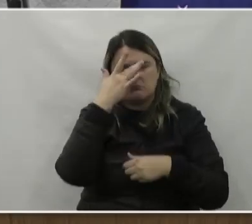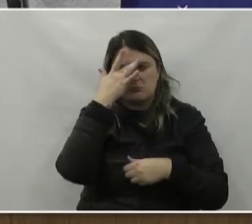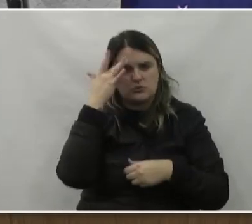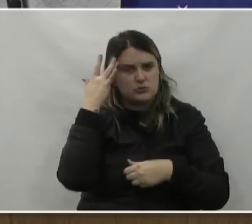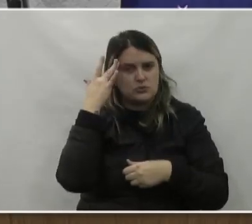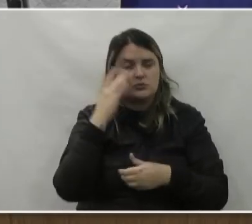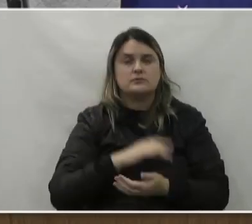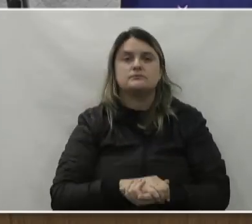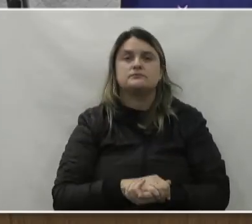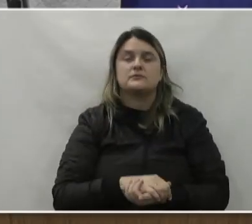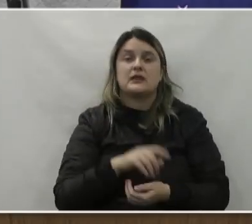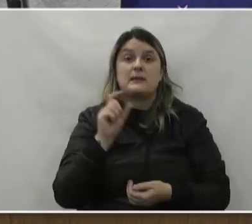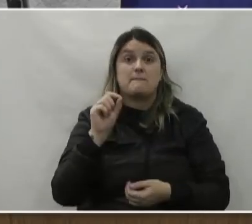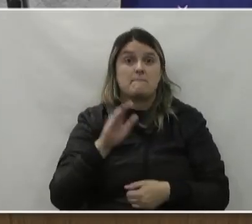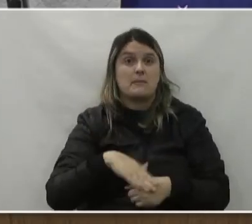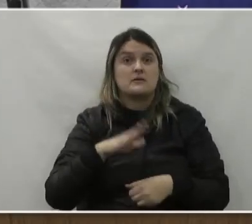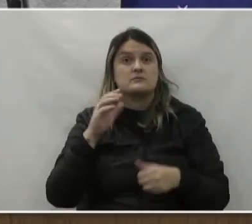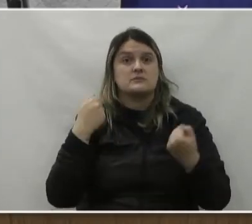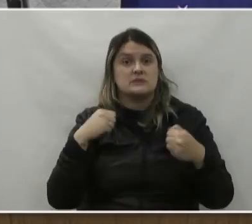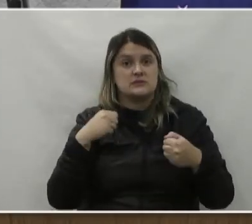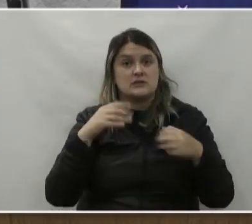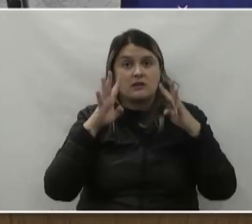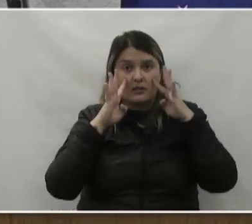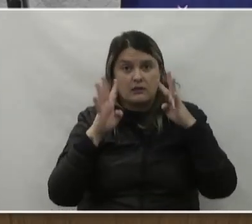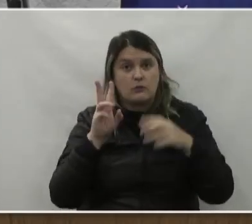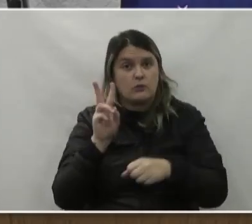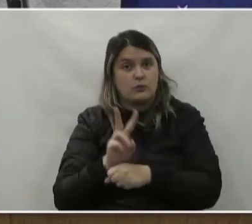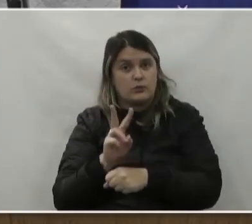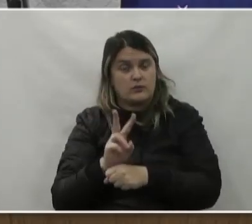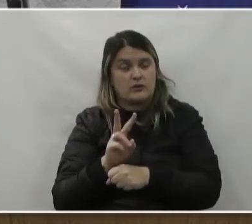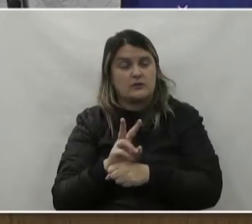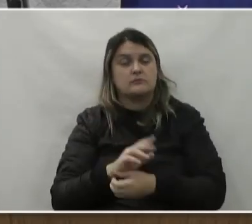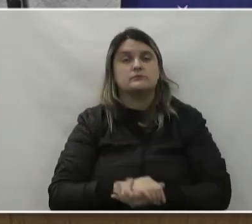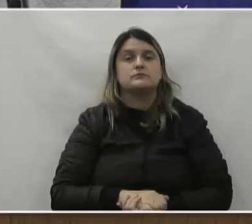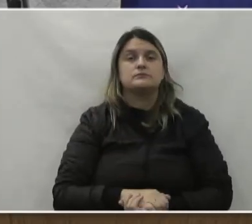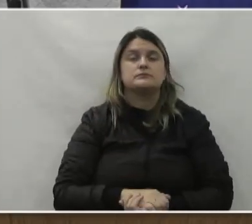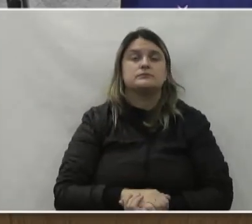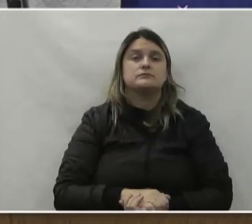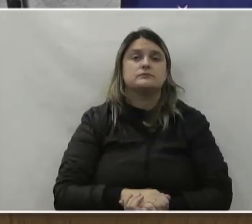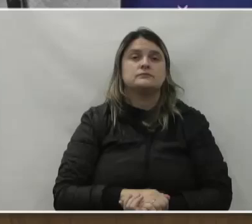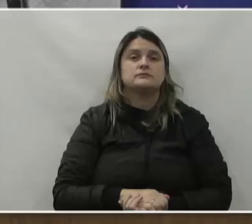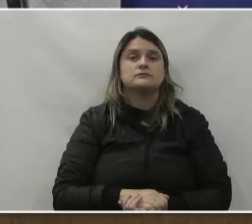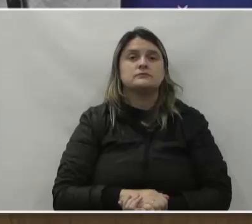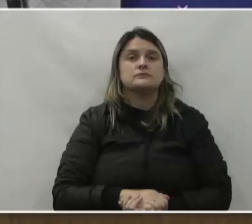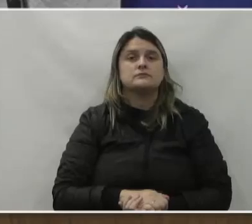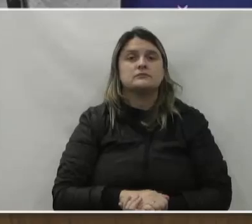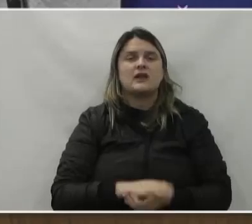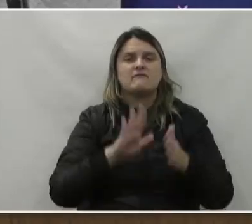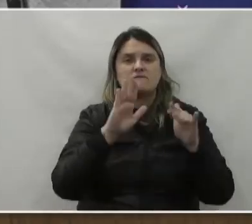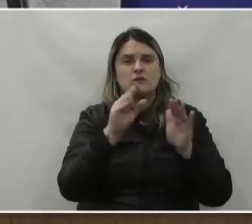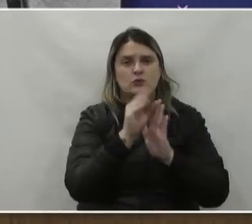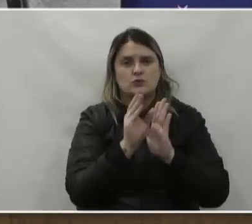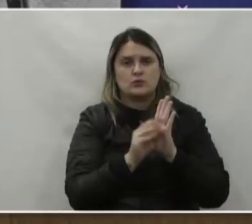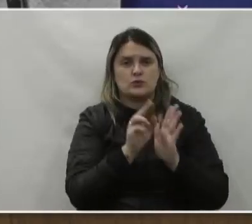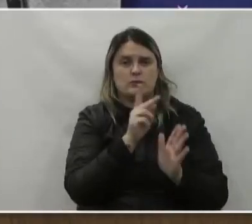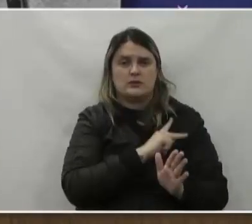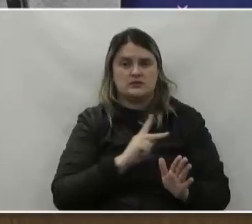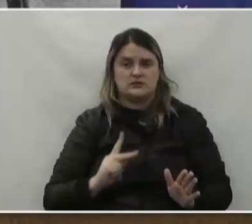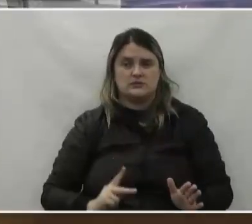cidadãos que mais necessitam de atenção e cuidado do poder público. Fim do expediente, senhor